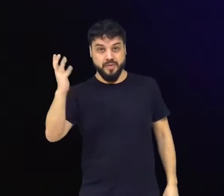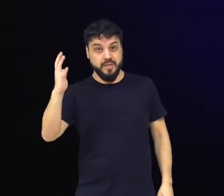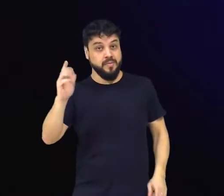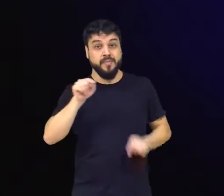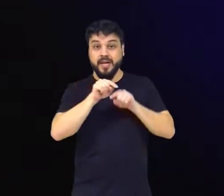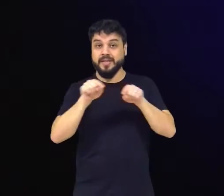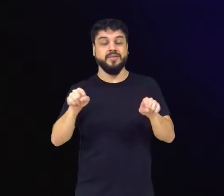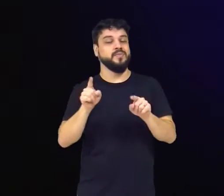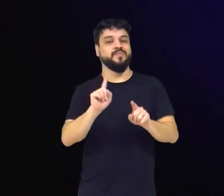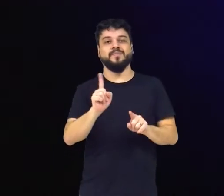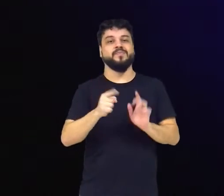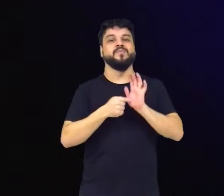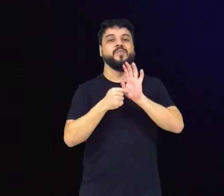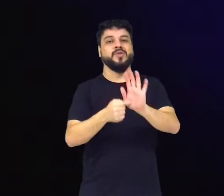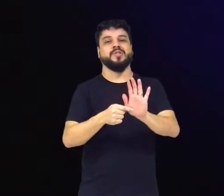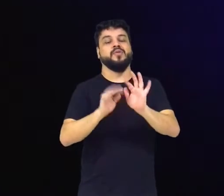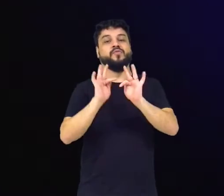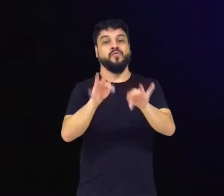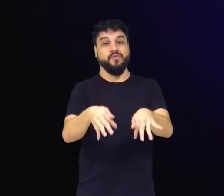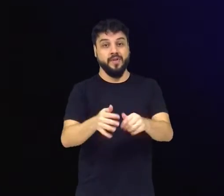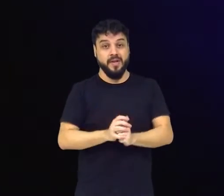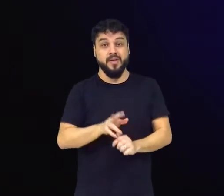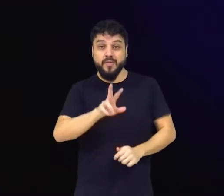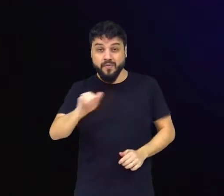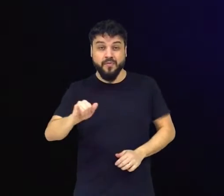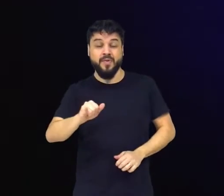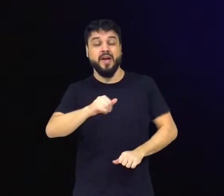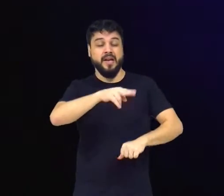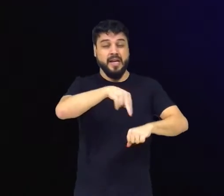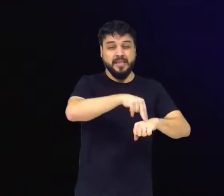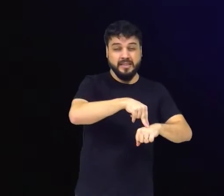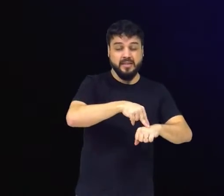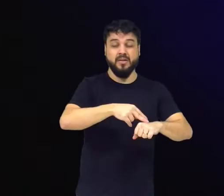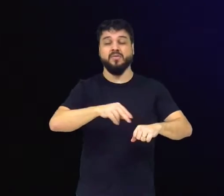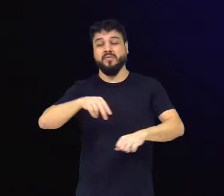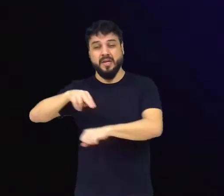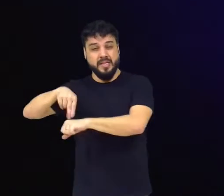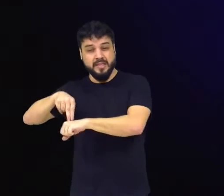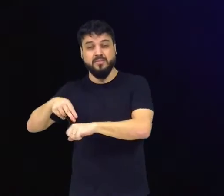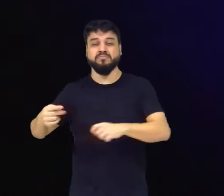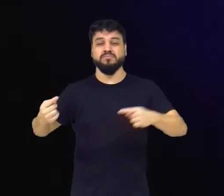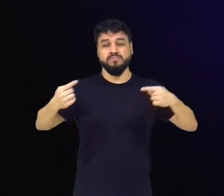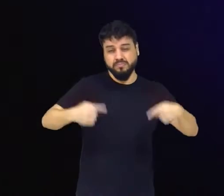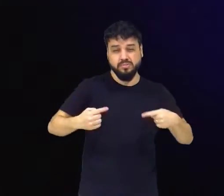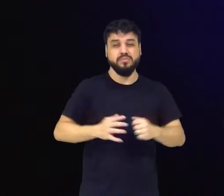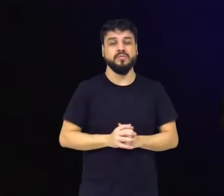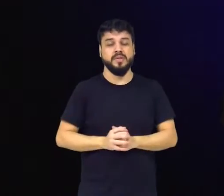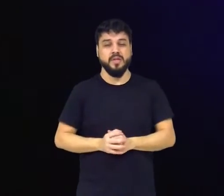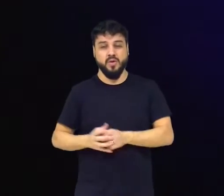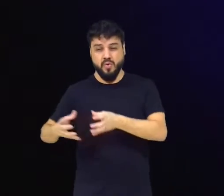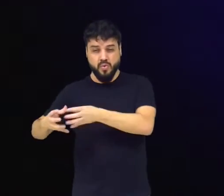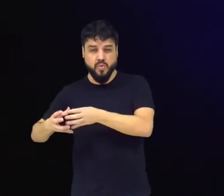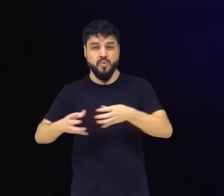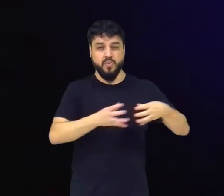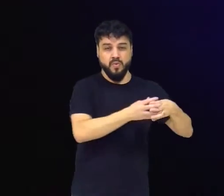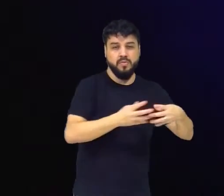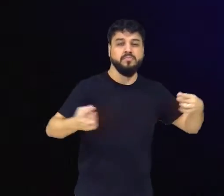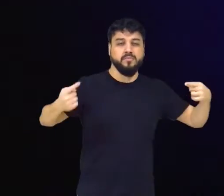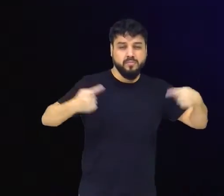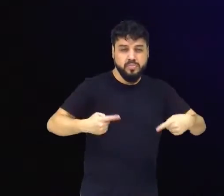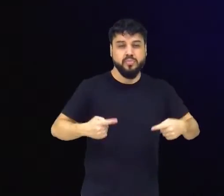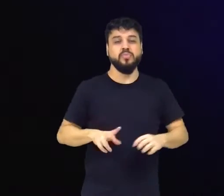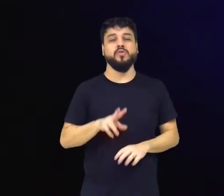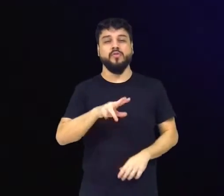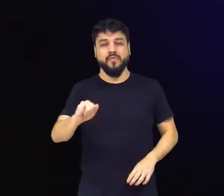fim, porquanto se levantará nação contra nação, e reino contra reino, e haverá fomes, e pestes,